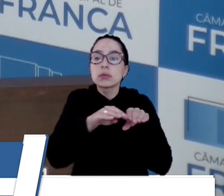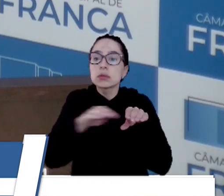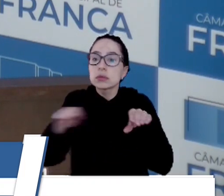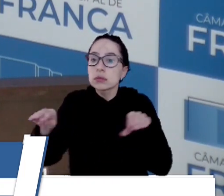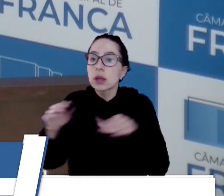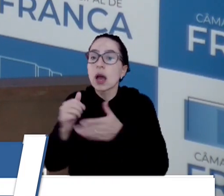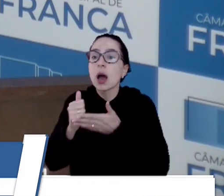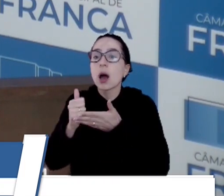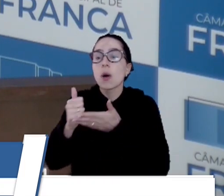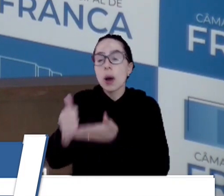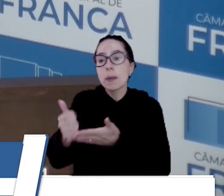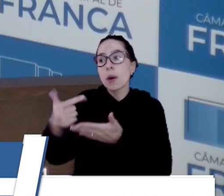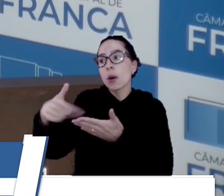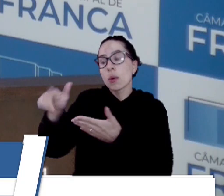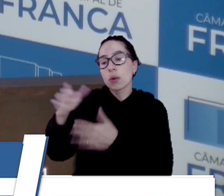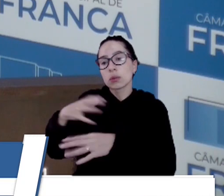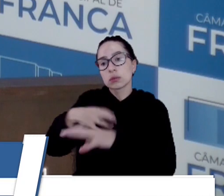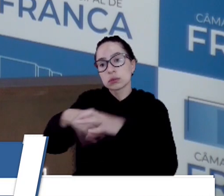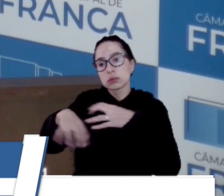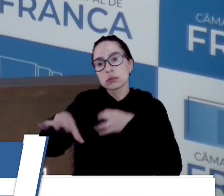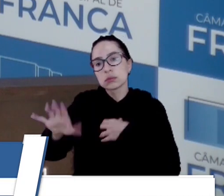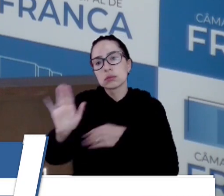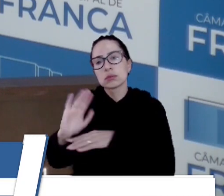a outro, quando parte dos